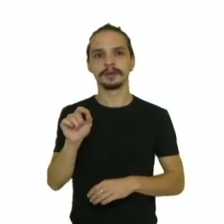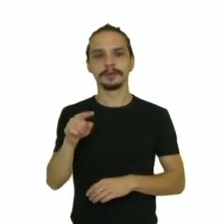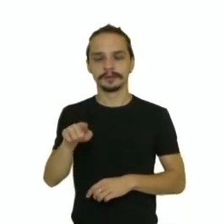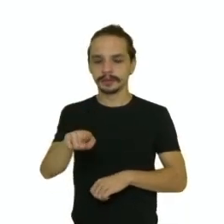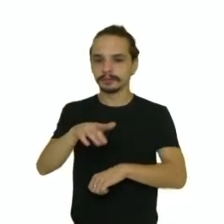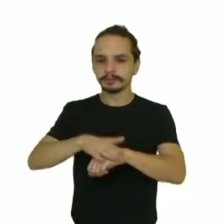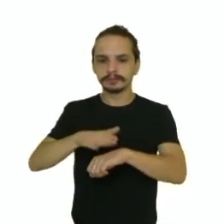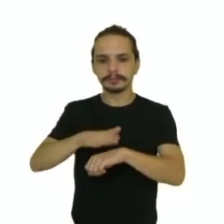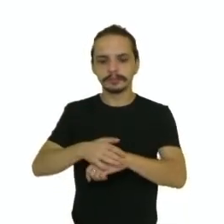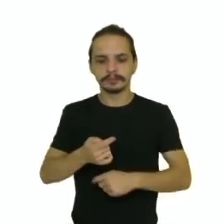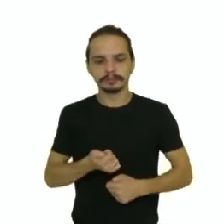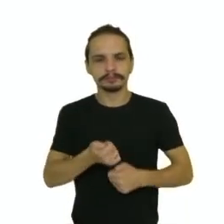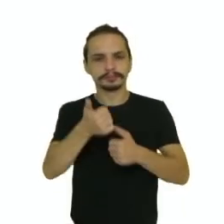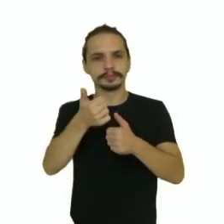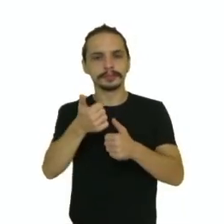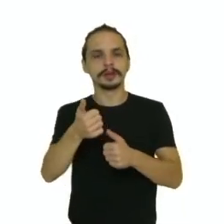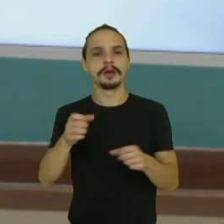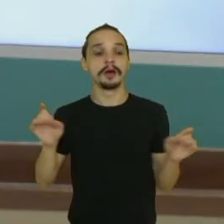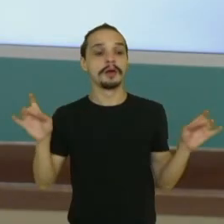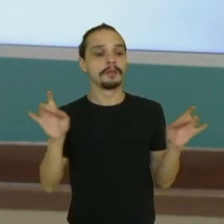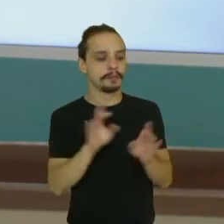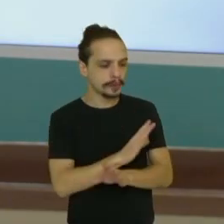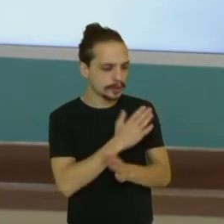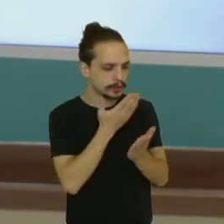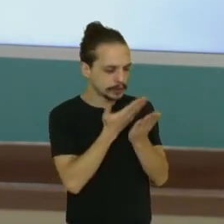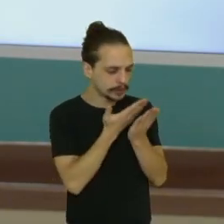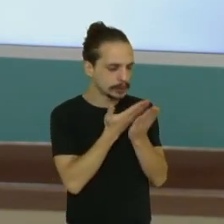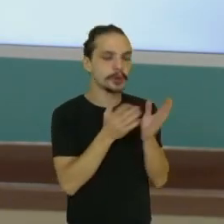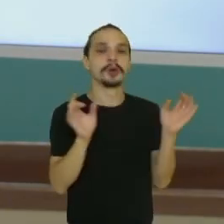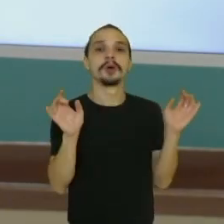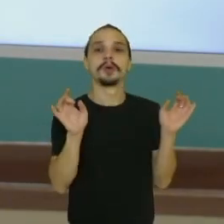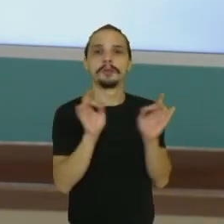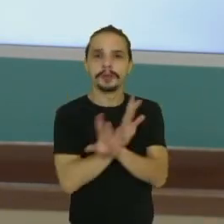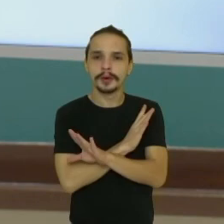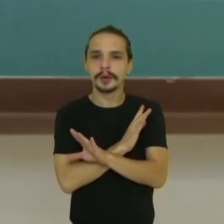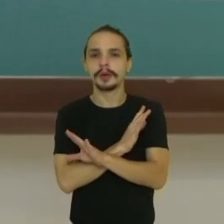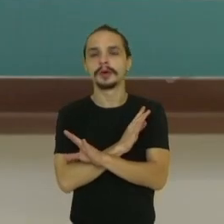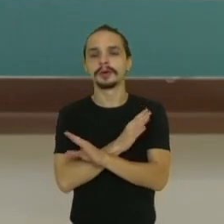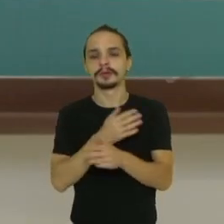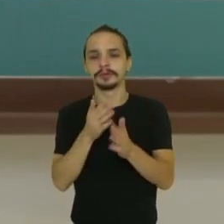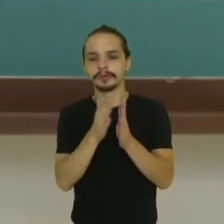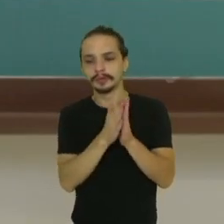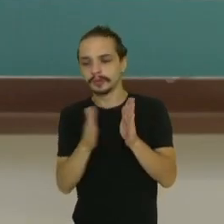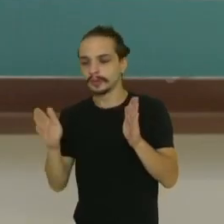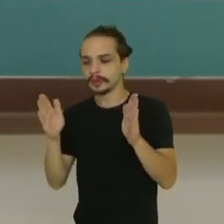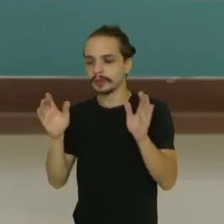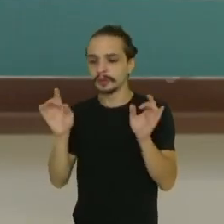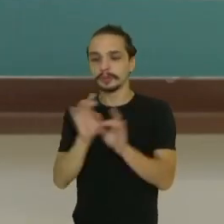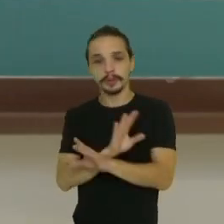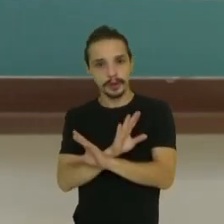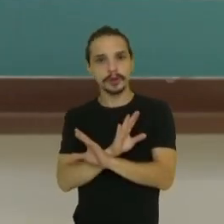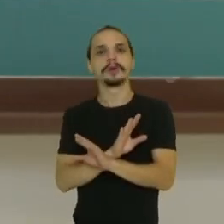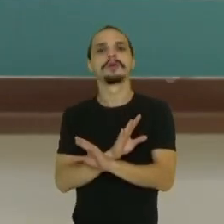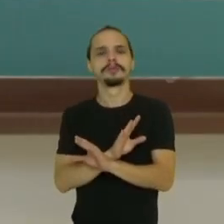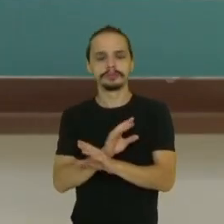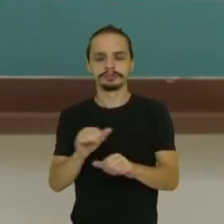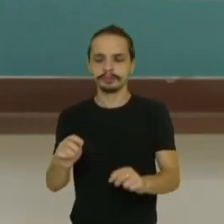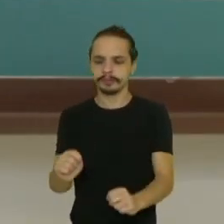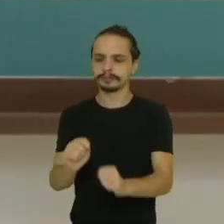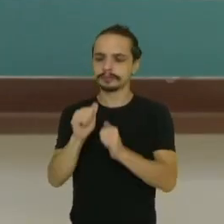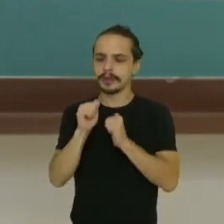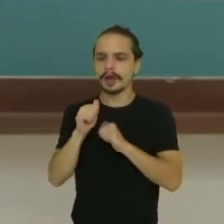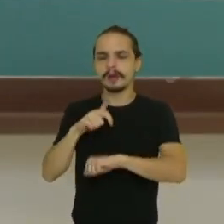a sempre que você terminar uma rotina de estudo sempre que você terminar ali no seu ciclo de estudo faça uma